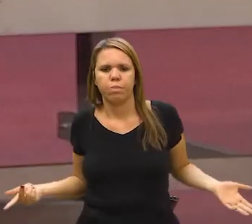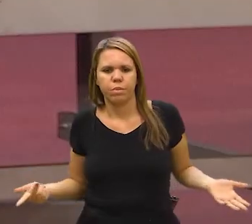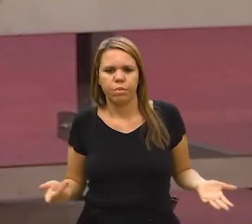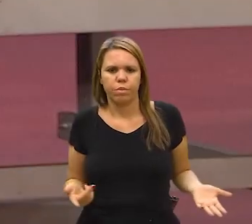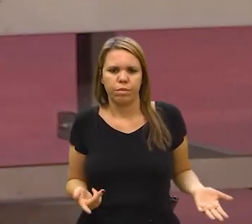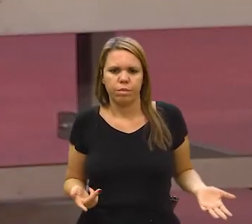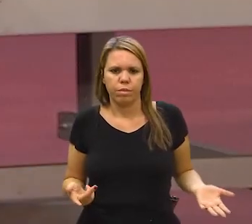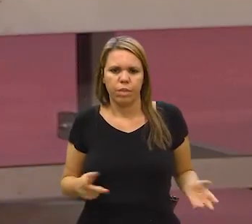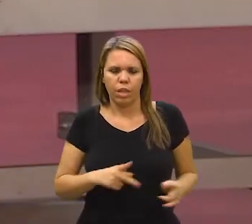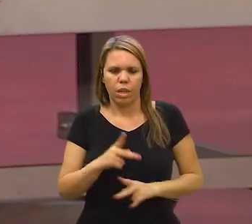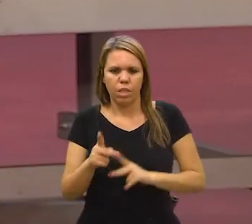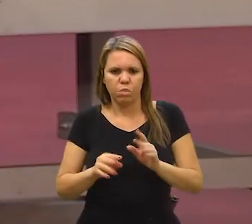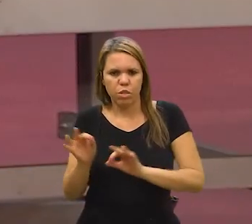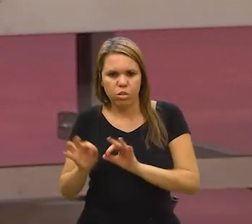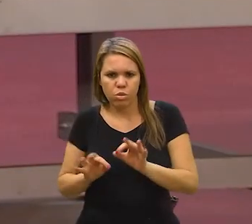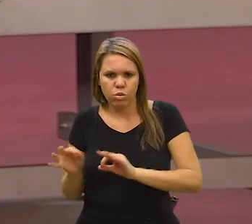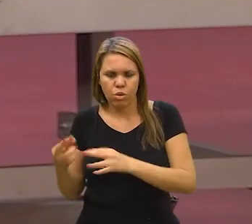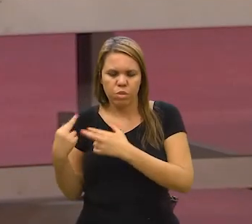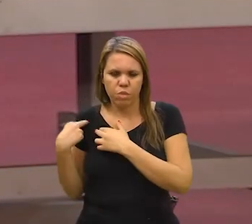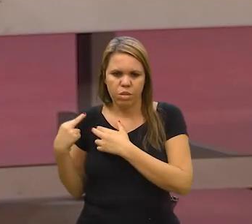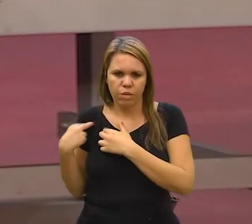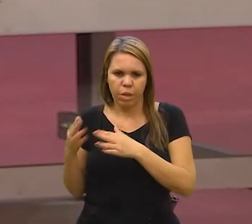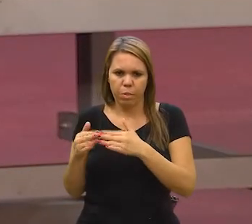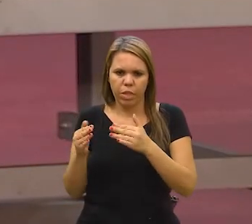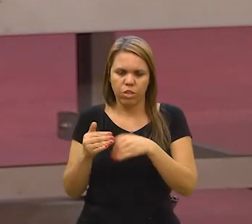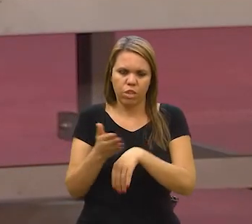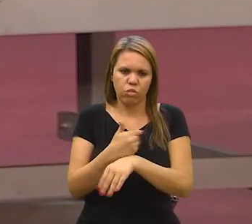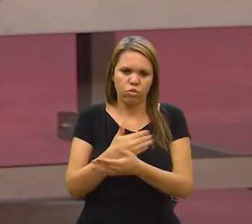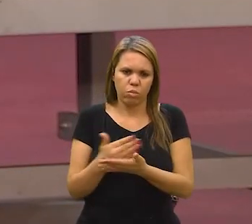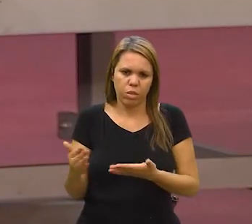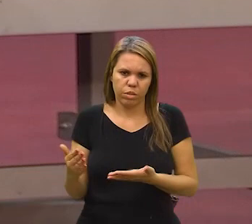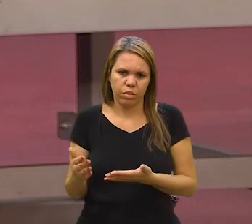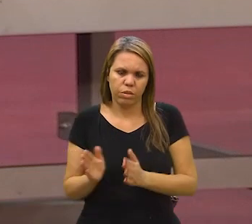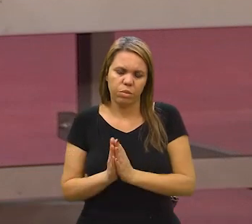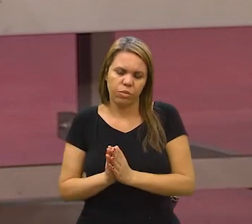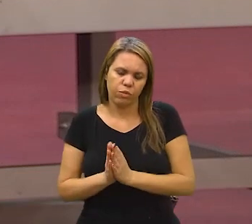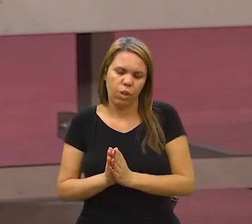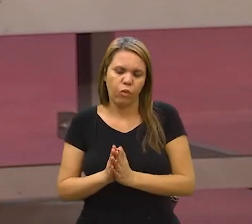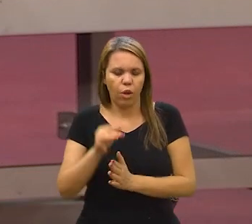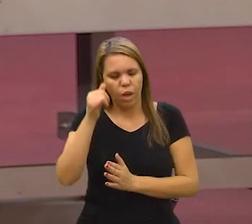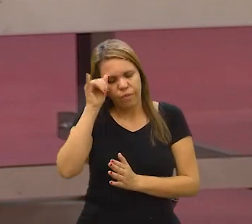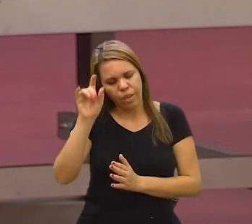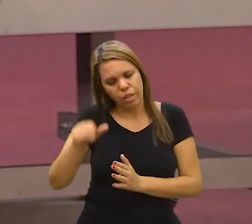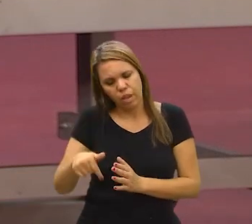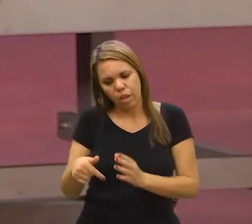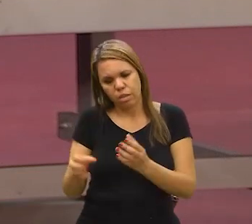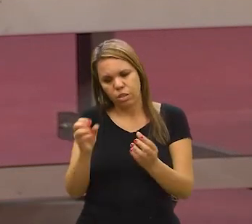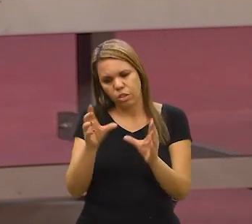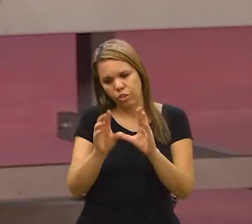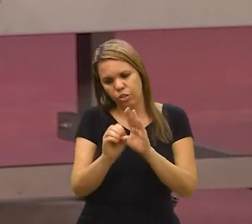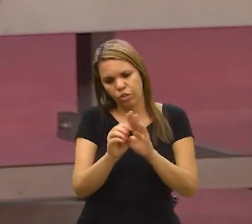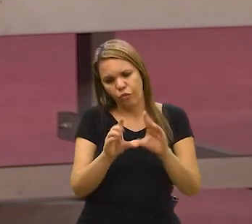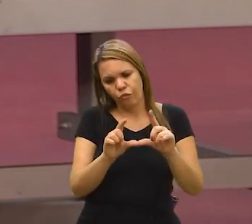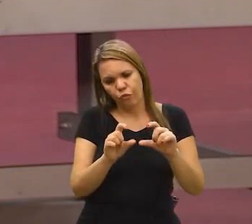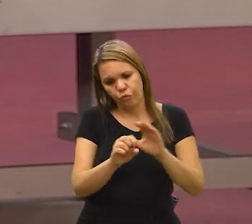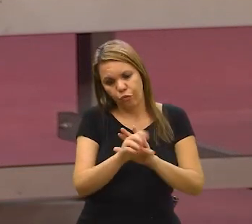os organizadores fazem pedidos disso antes do começo das partidas. Mas a gente vai se adaptando. Mas é um público